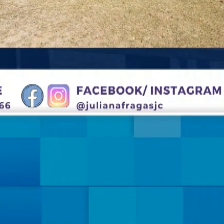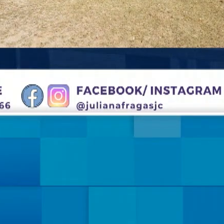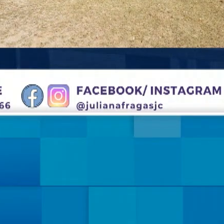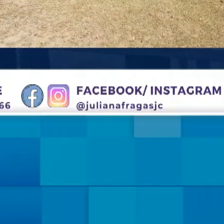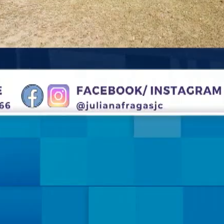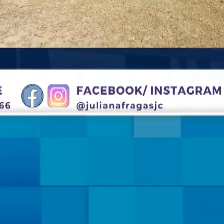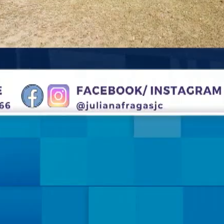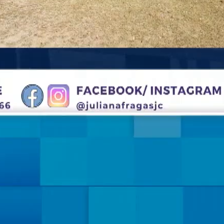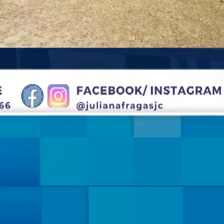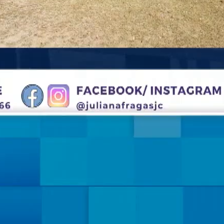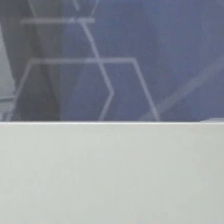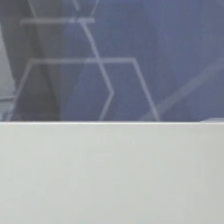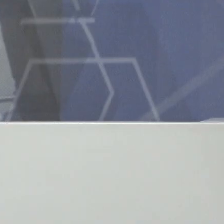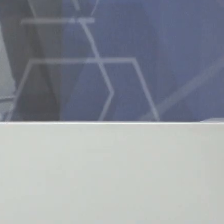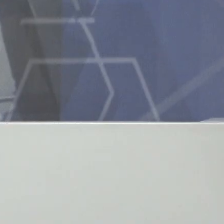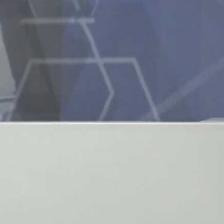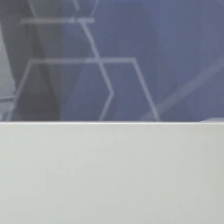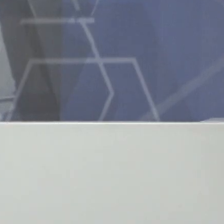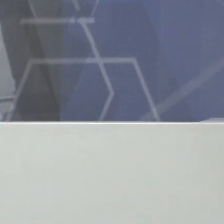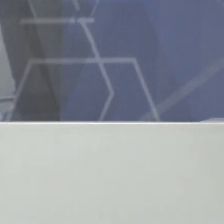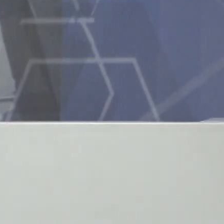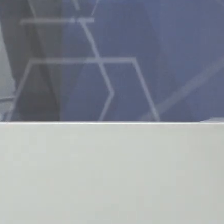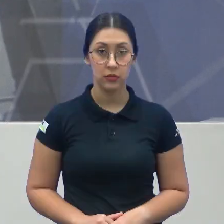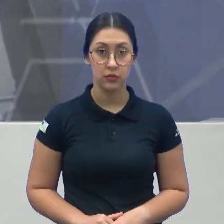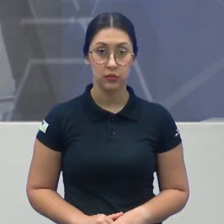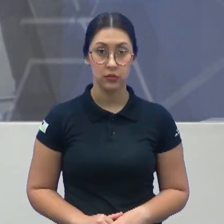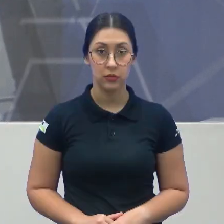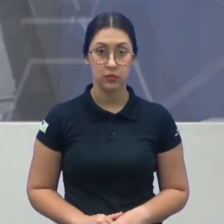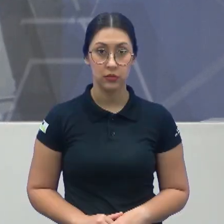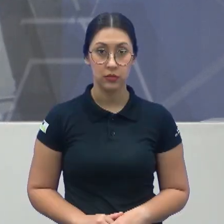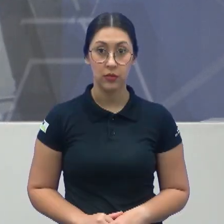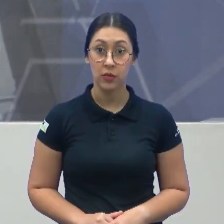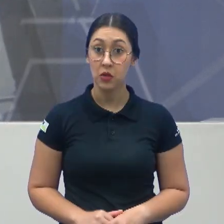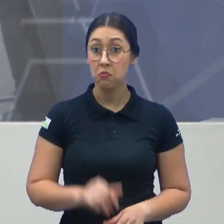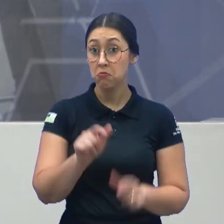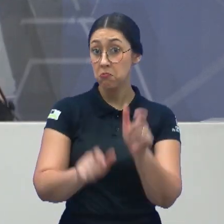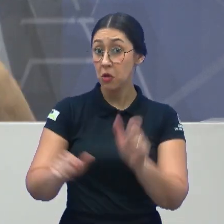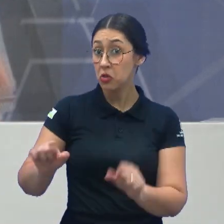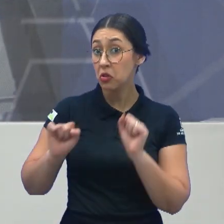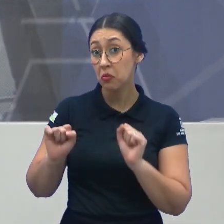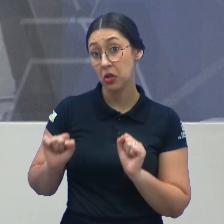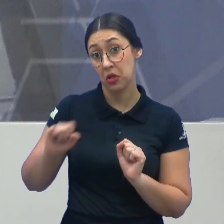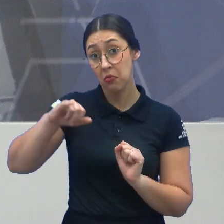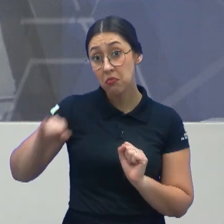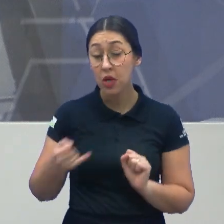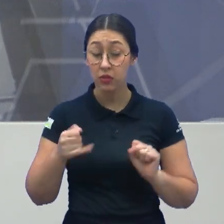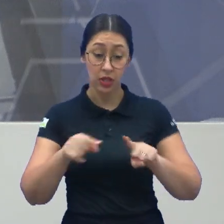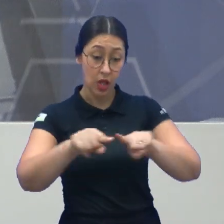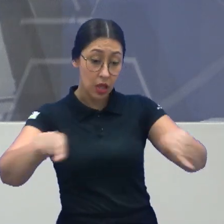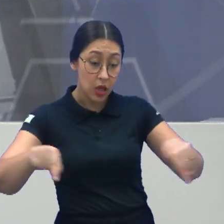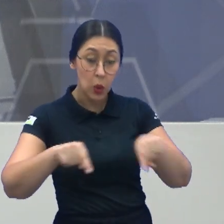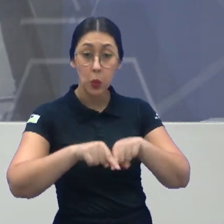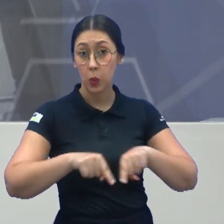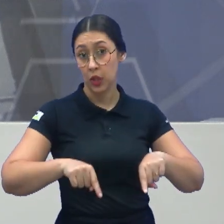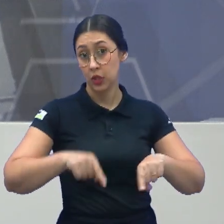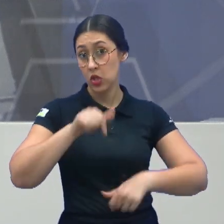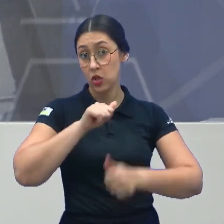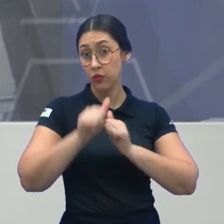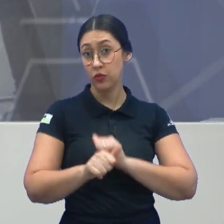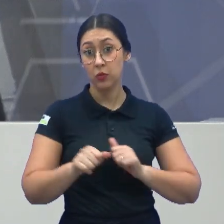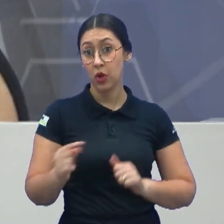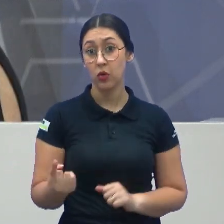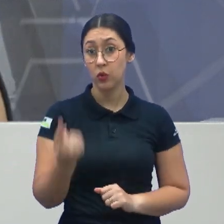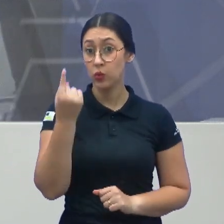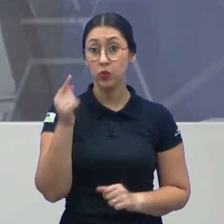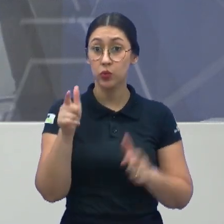crianças quanto os adultos poderem usufruir da quadra, visto que lá é o único espaço